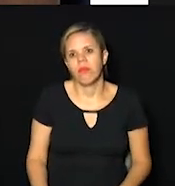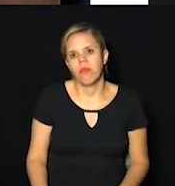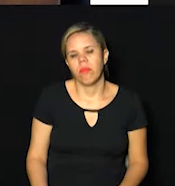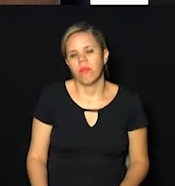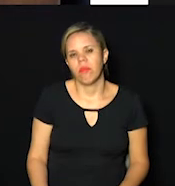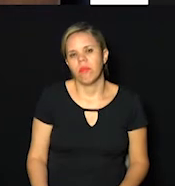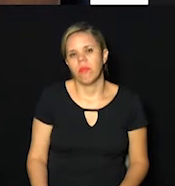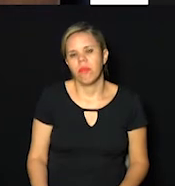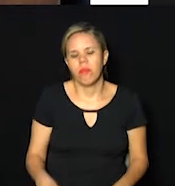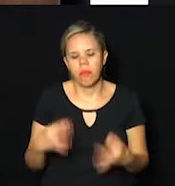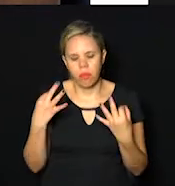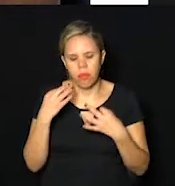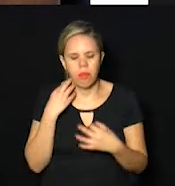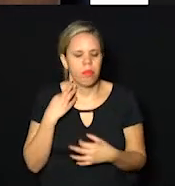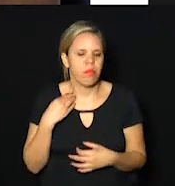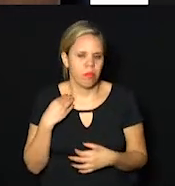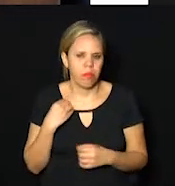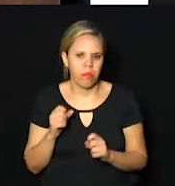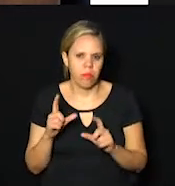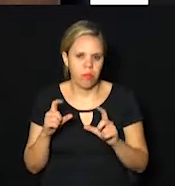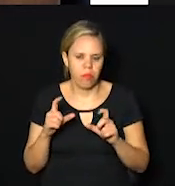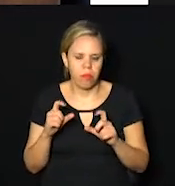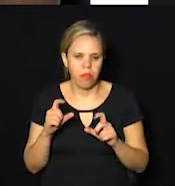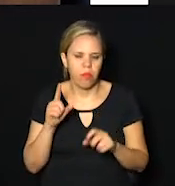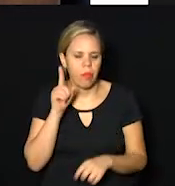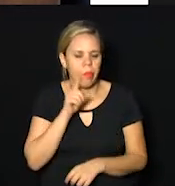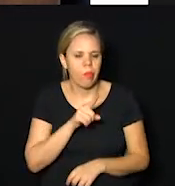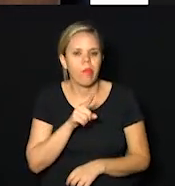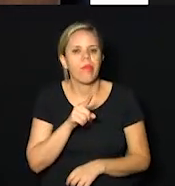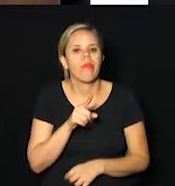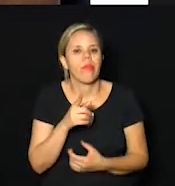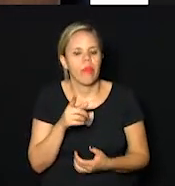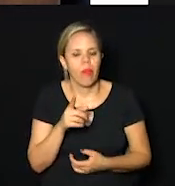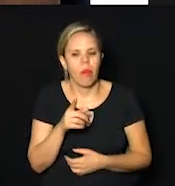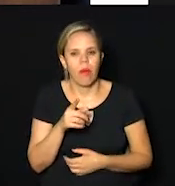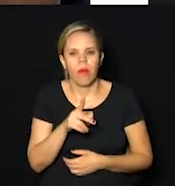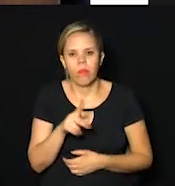Tá, perfeito. Então é o que eu cliquei sem querer aqui.